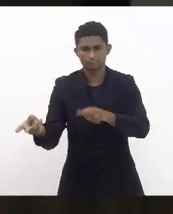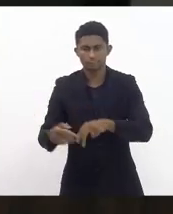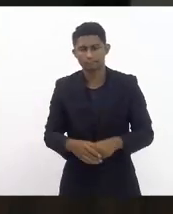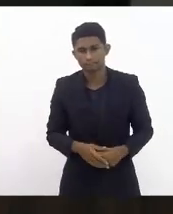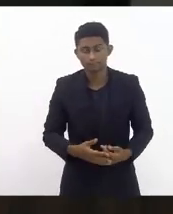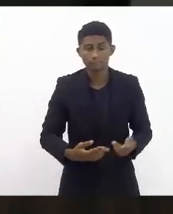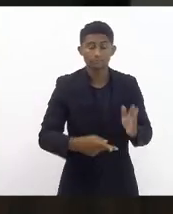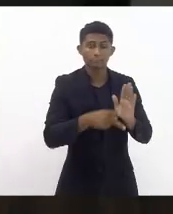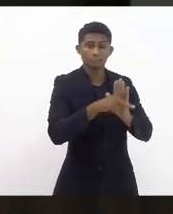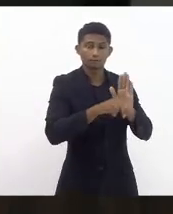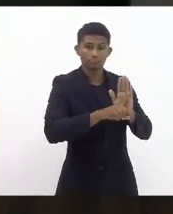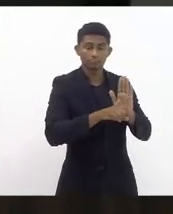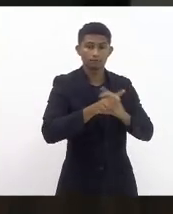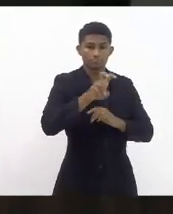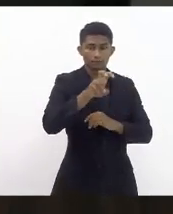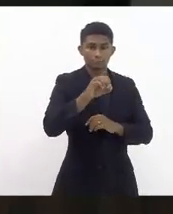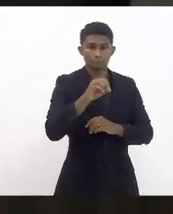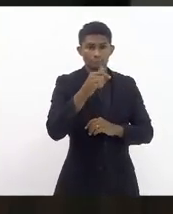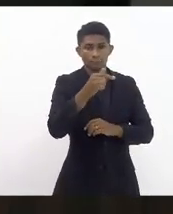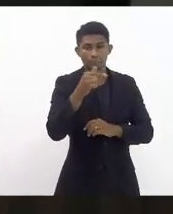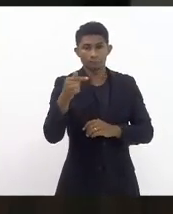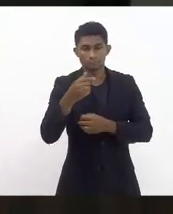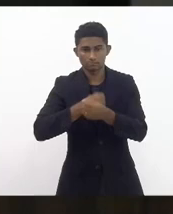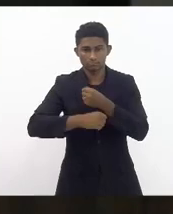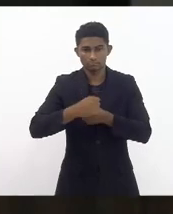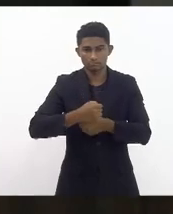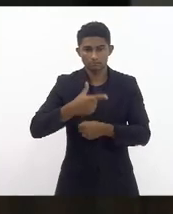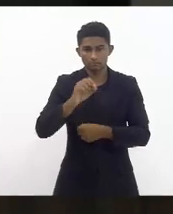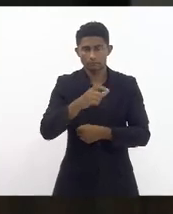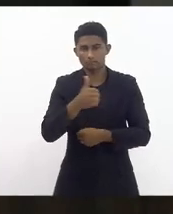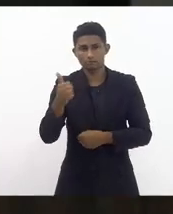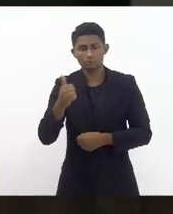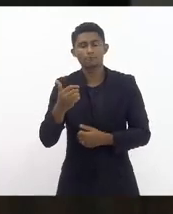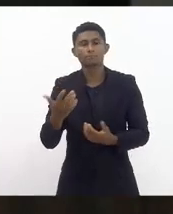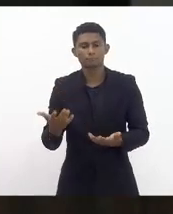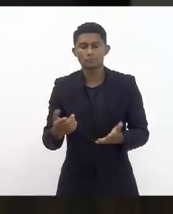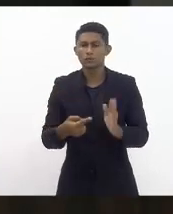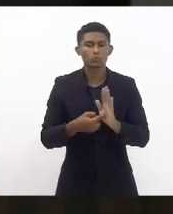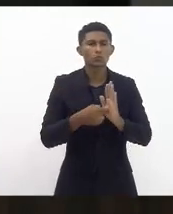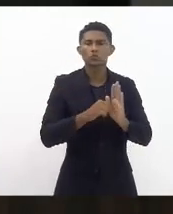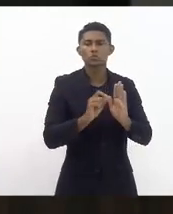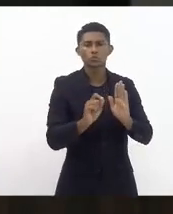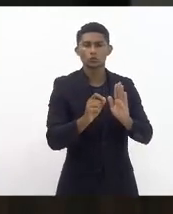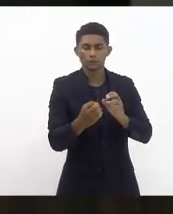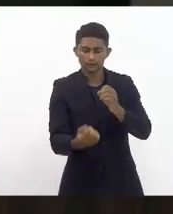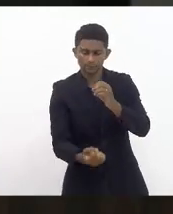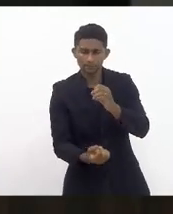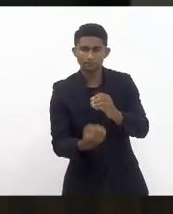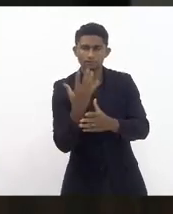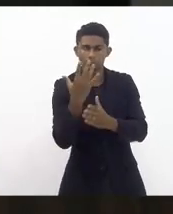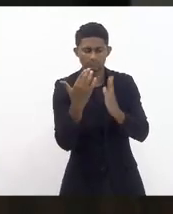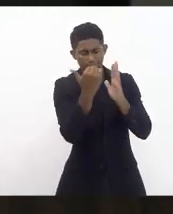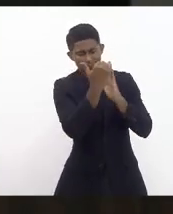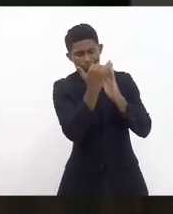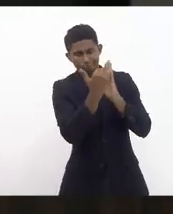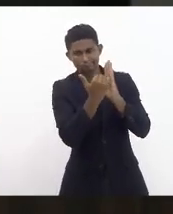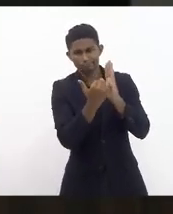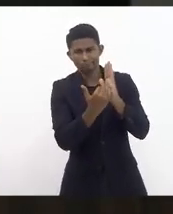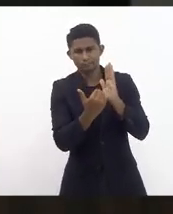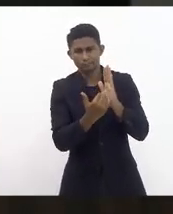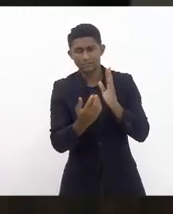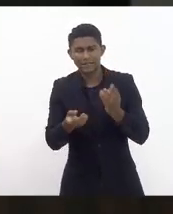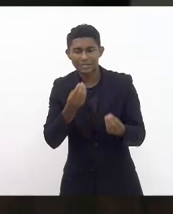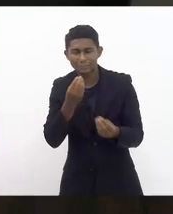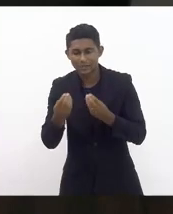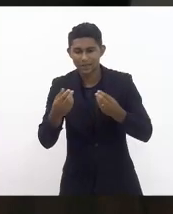de lei 5077-21, de autoria dos deputados Lucinha e Luiz Paulo, que dispõe sobre a criação do programa Guia Alimentar para a